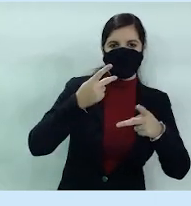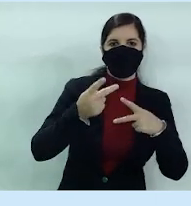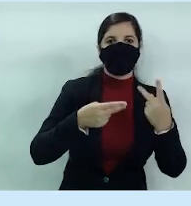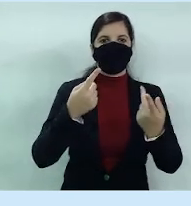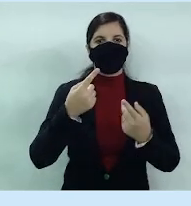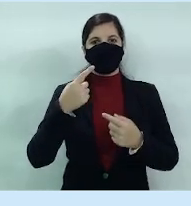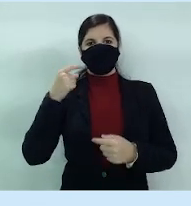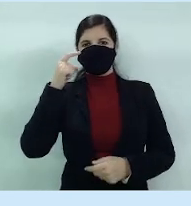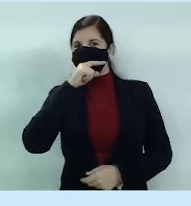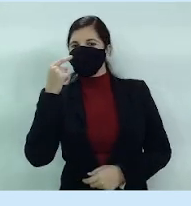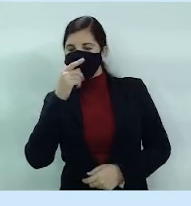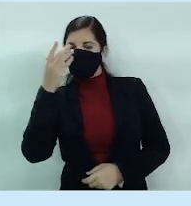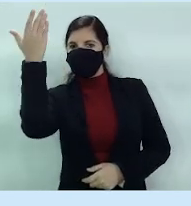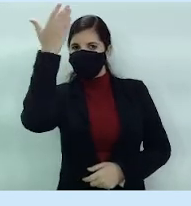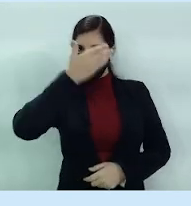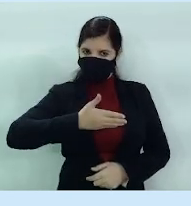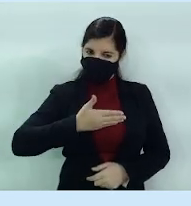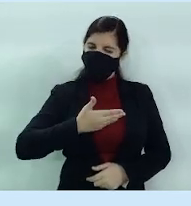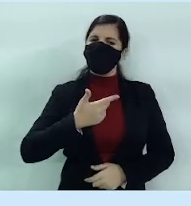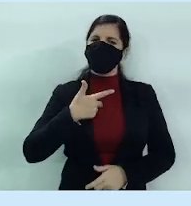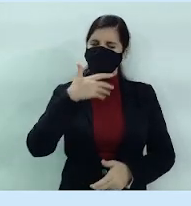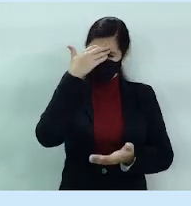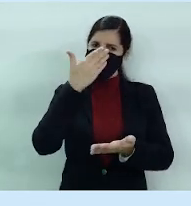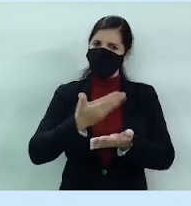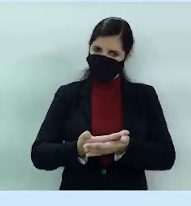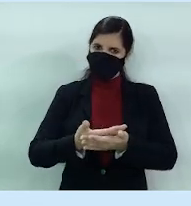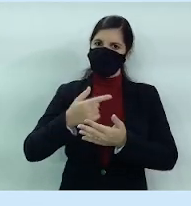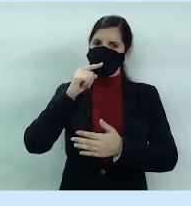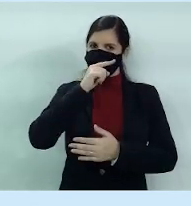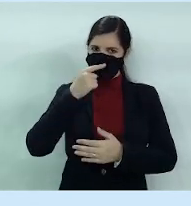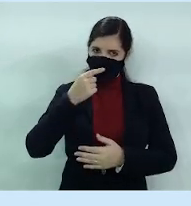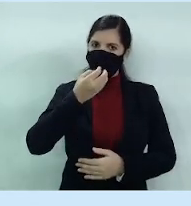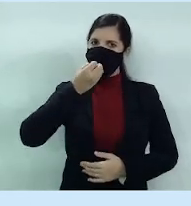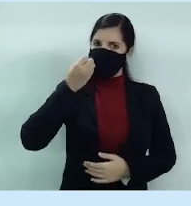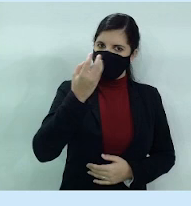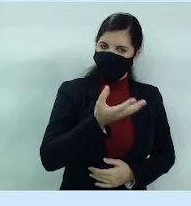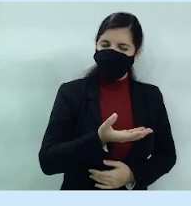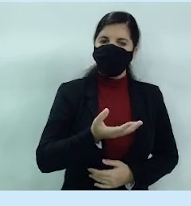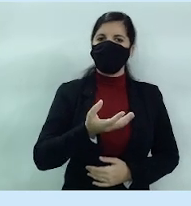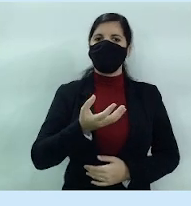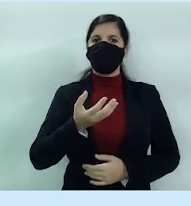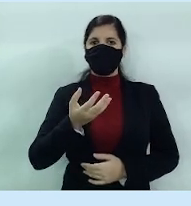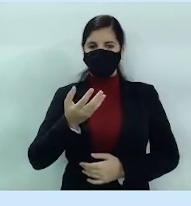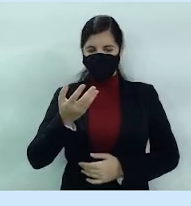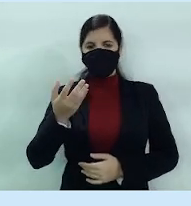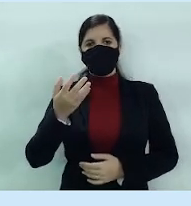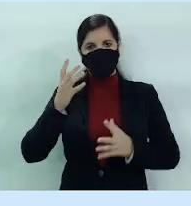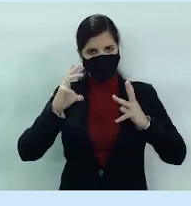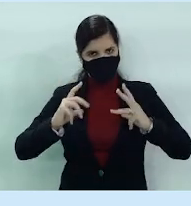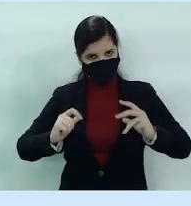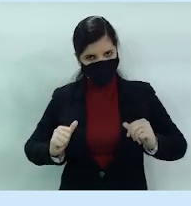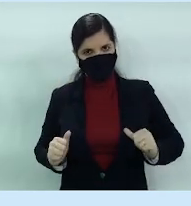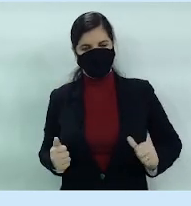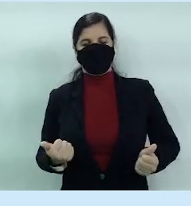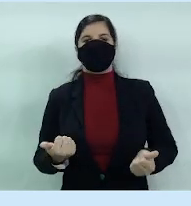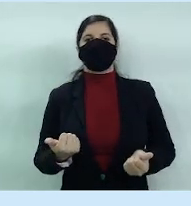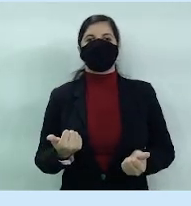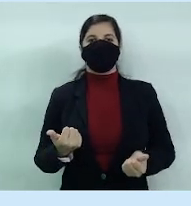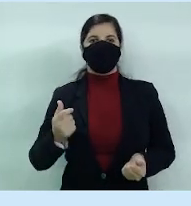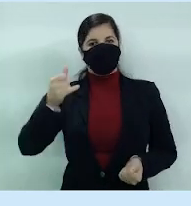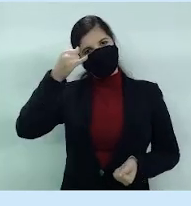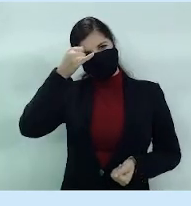dentista aprova, diz assim, eu aprovo esse creme dental realmente cumpre com o que ele